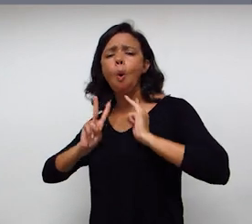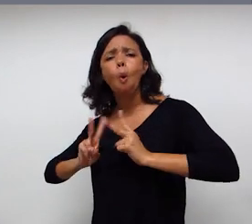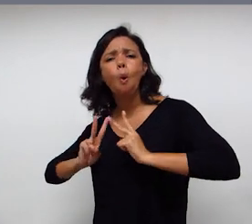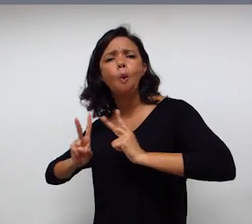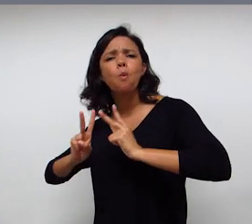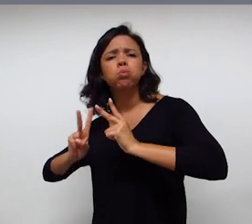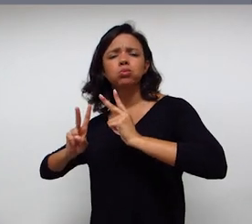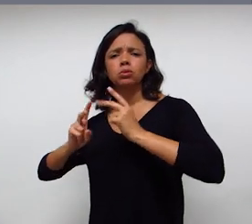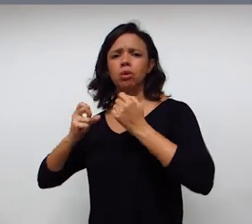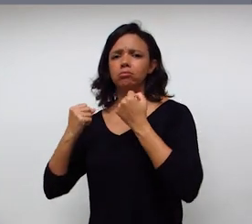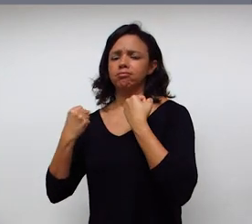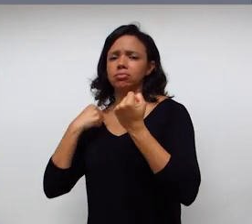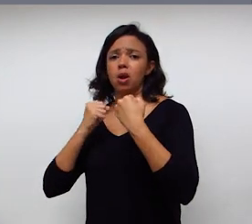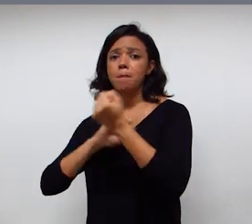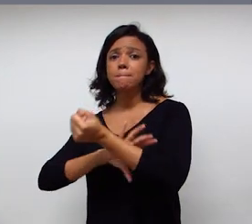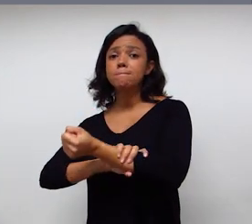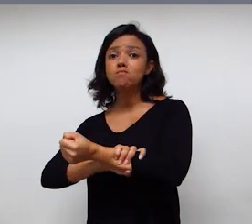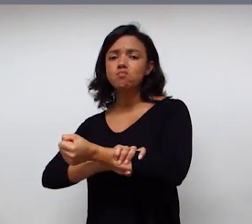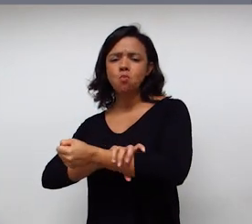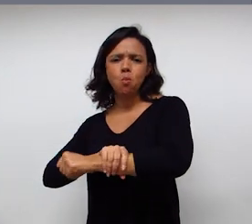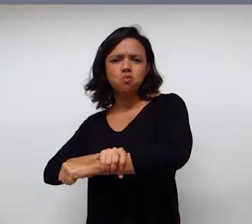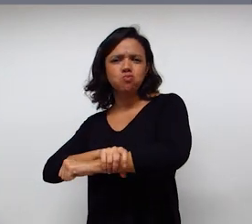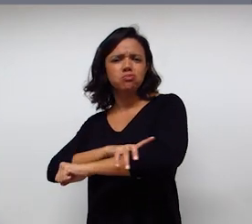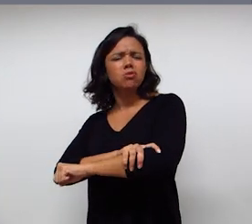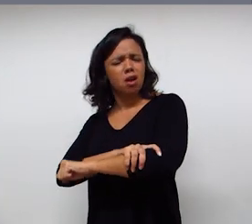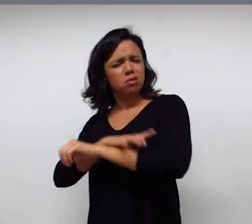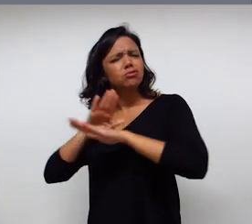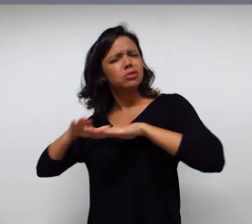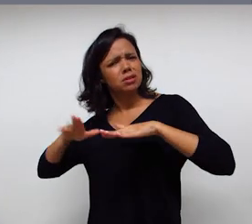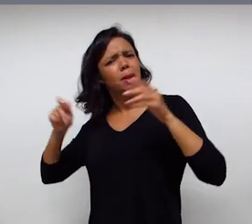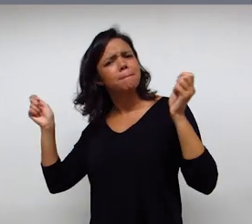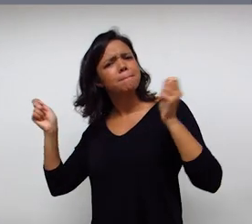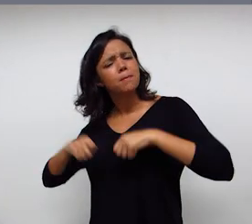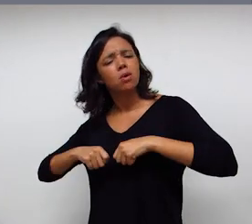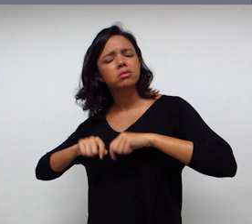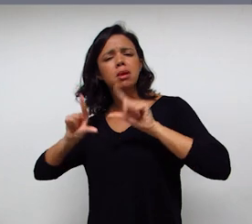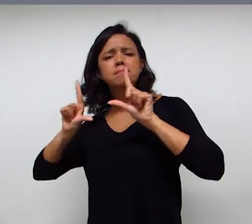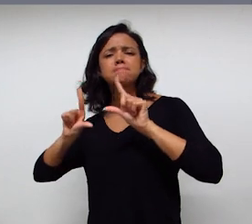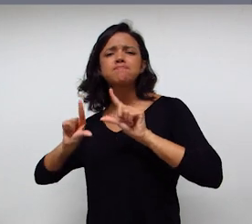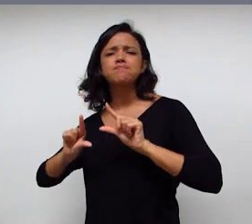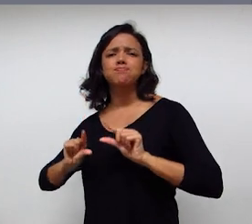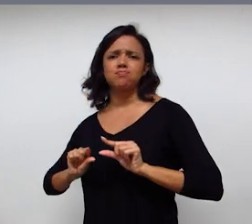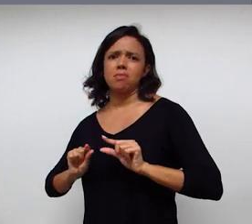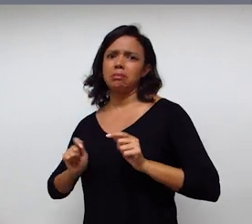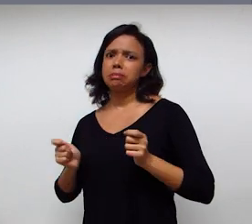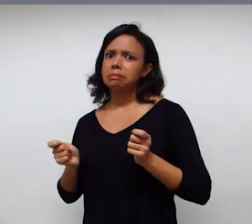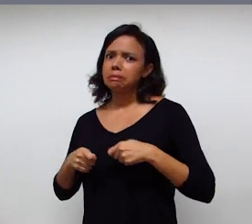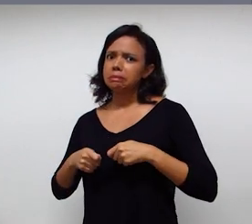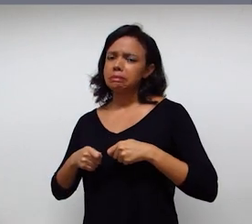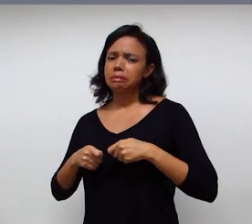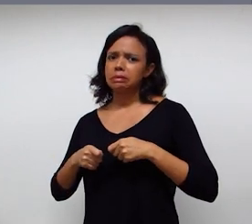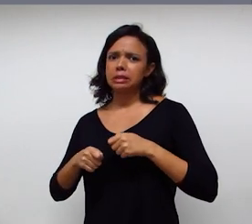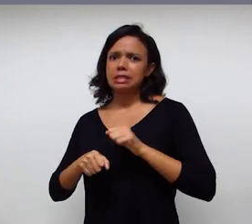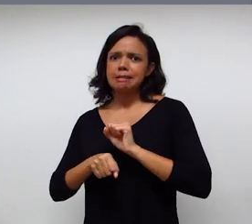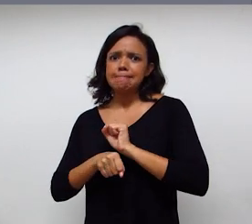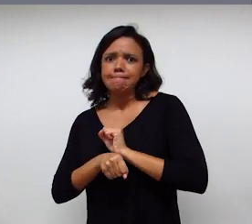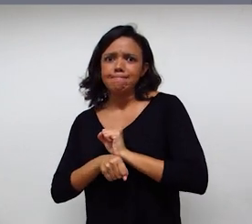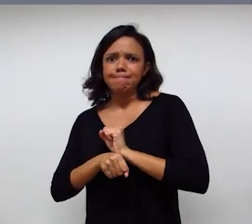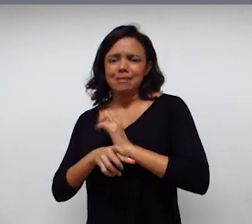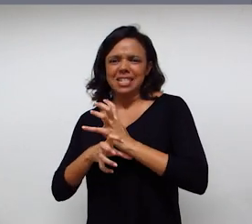vai manter a integridade muscular e esquelética de forma que as crianças elas possam minimizar